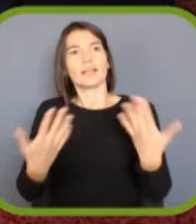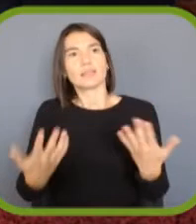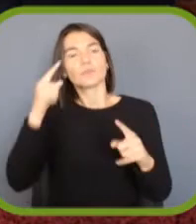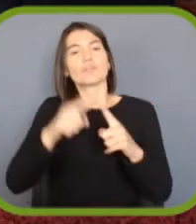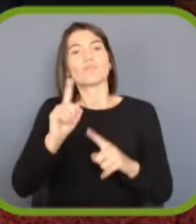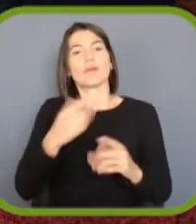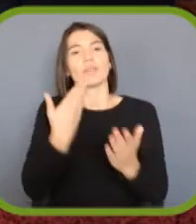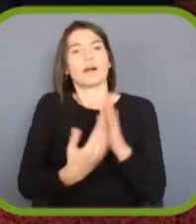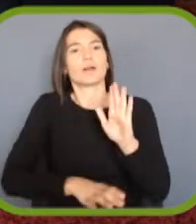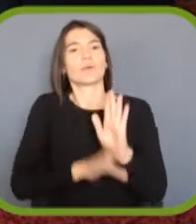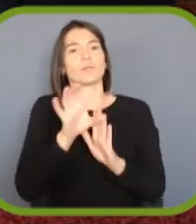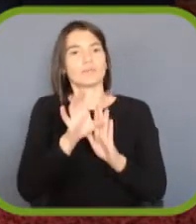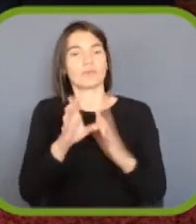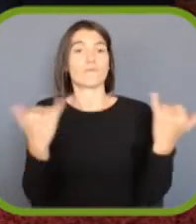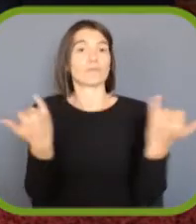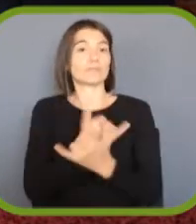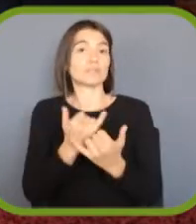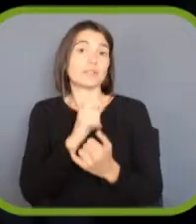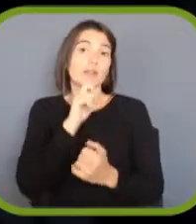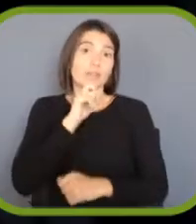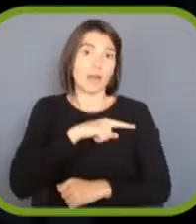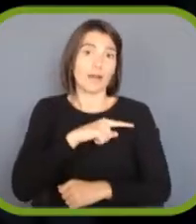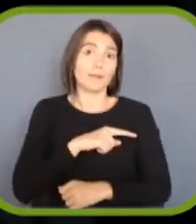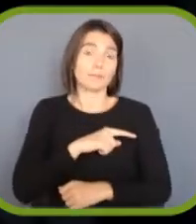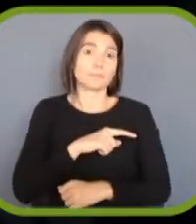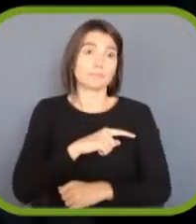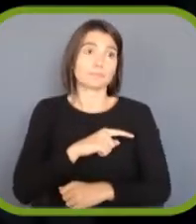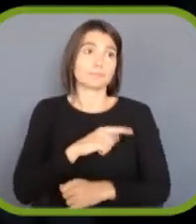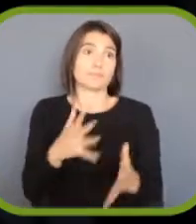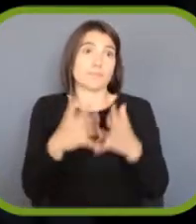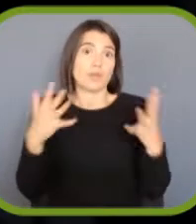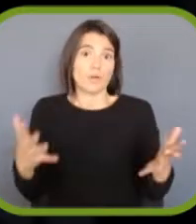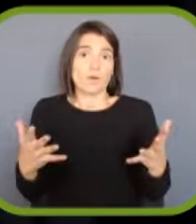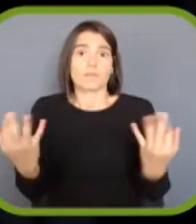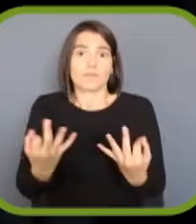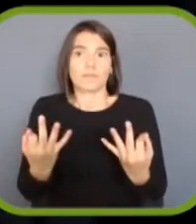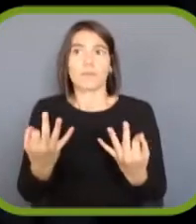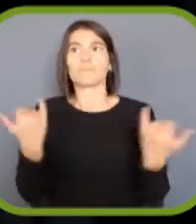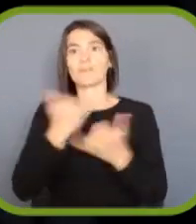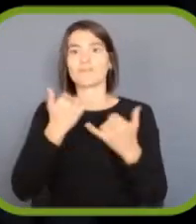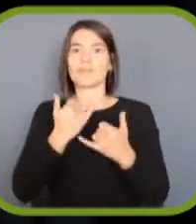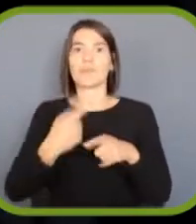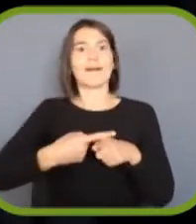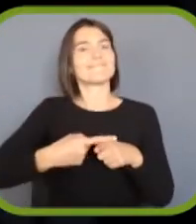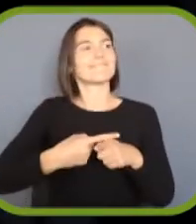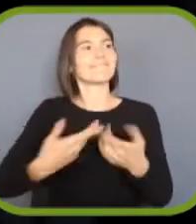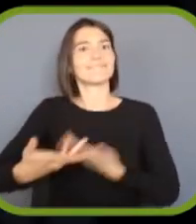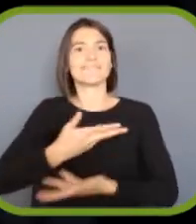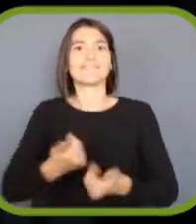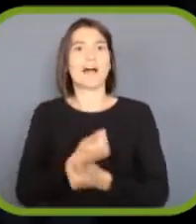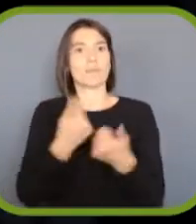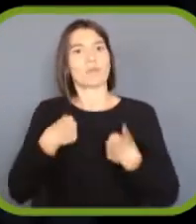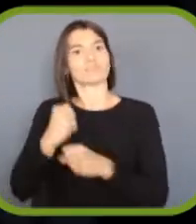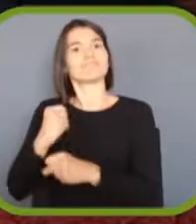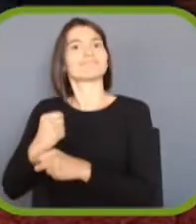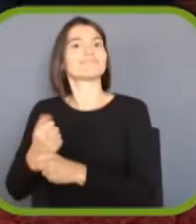E então, a reflexão vai no sentido de criar condições para que essa felicidade possa ser maior, possa ser mais